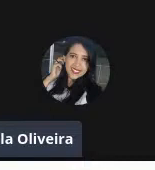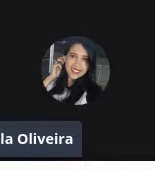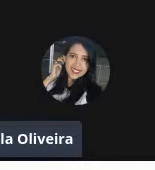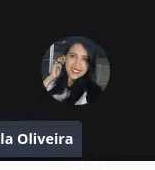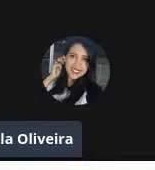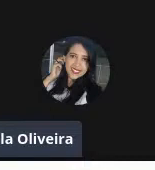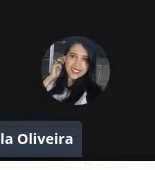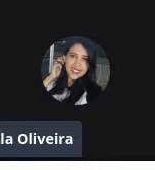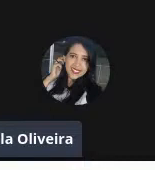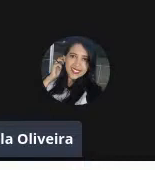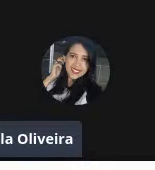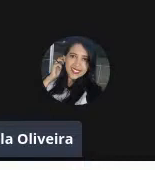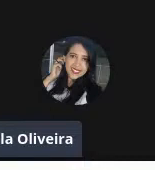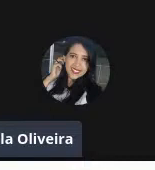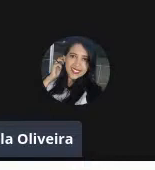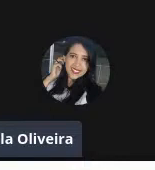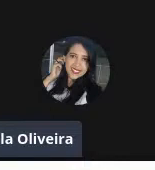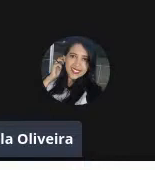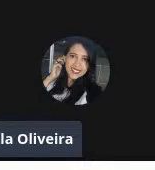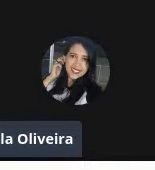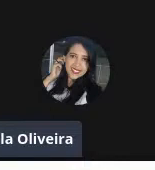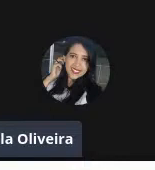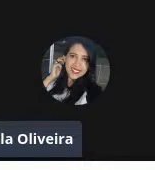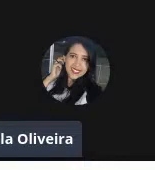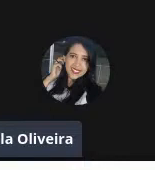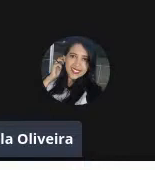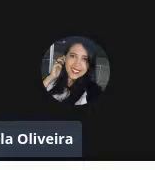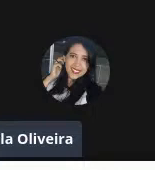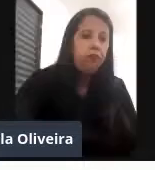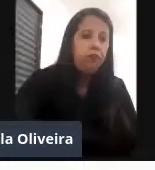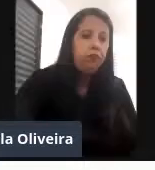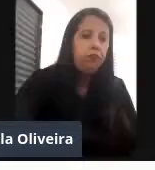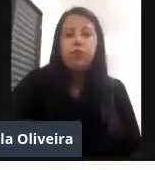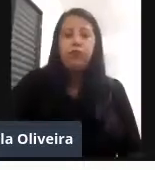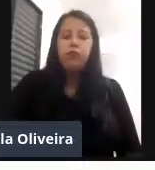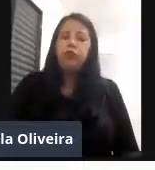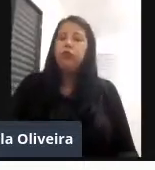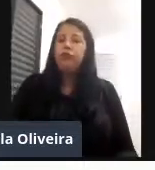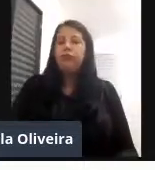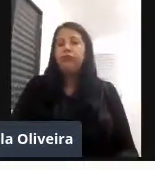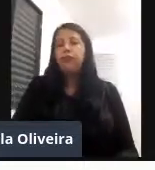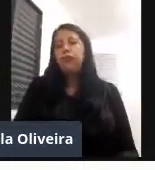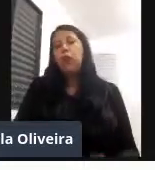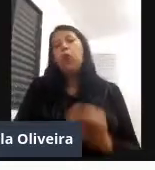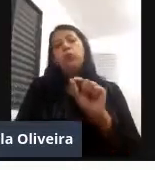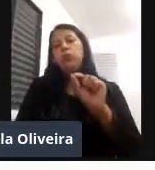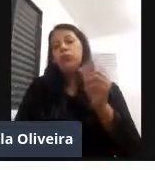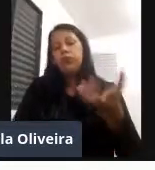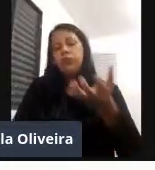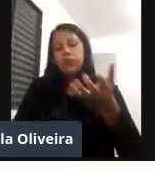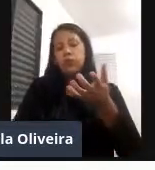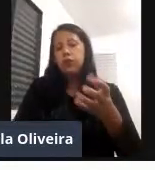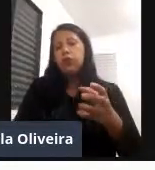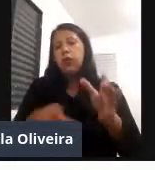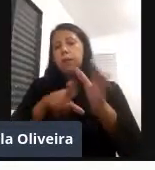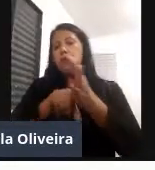falando. É preciso delimitar o que se deseja pesquisar. Por exemplo,